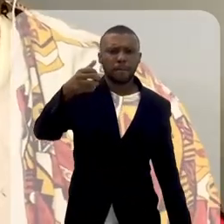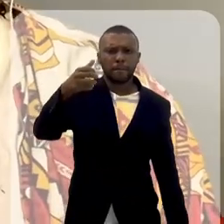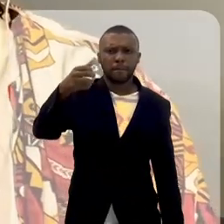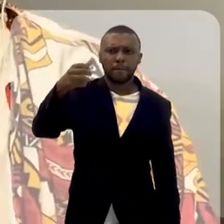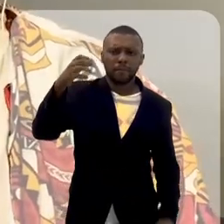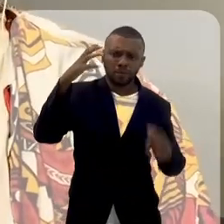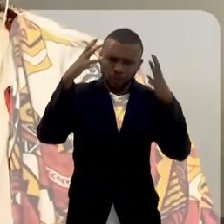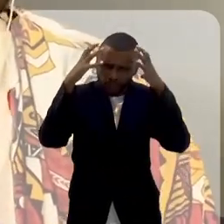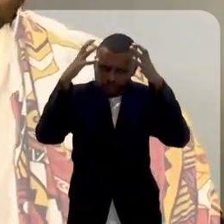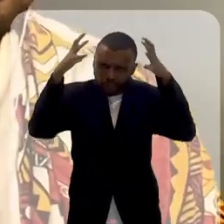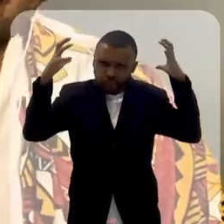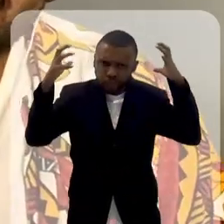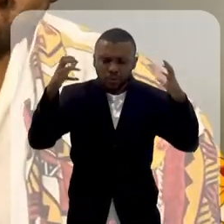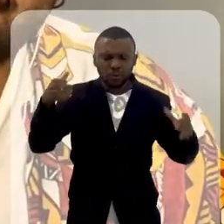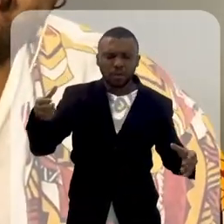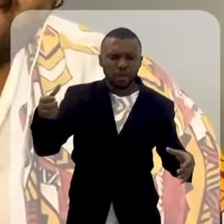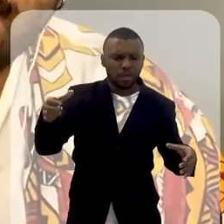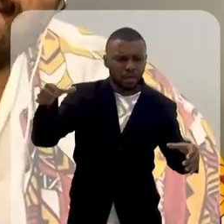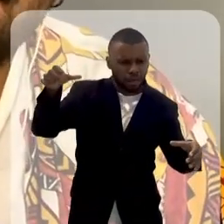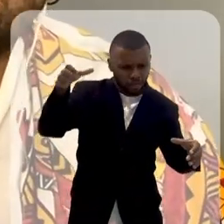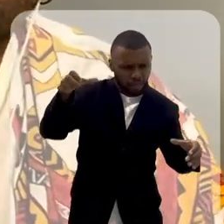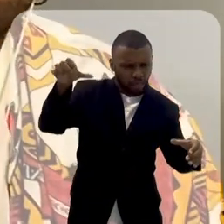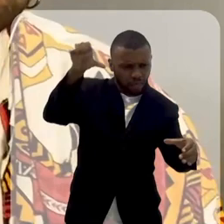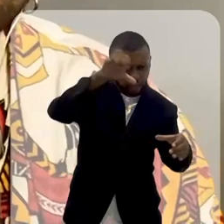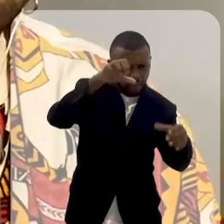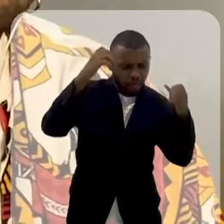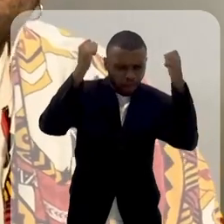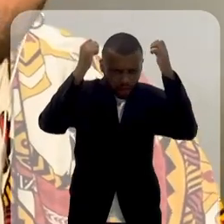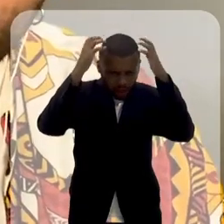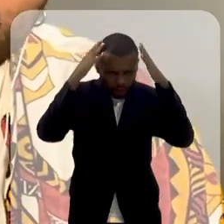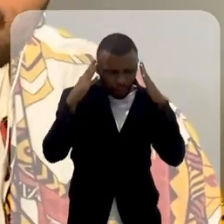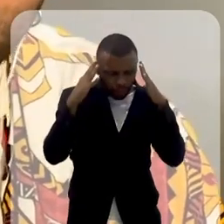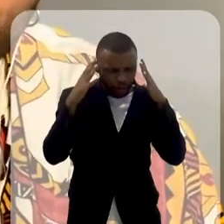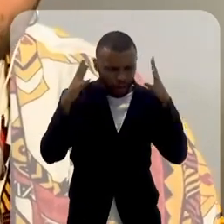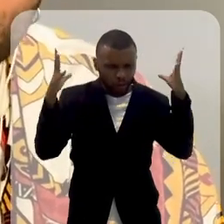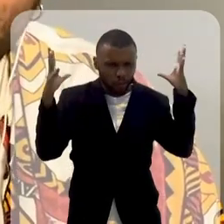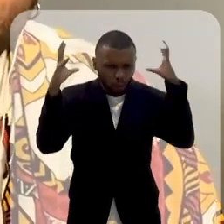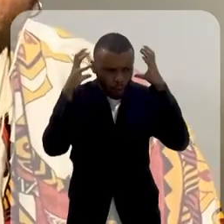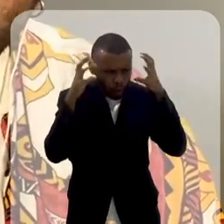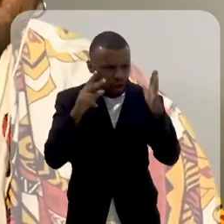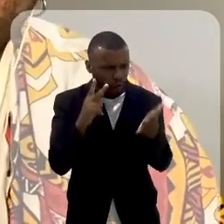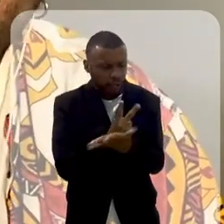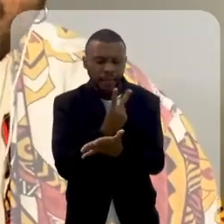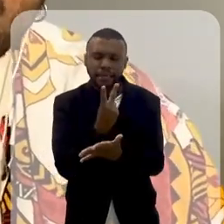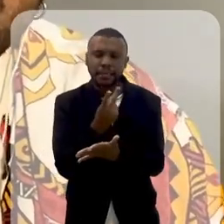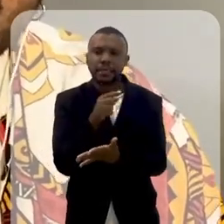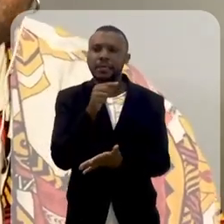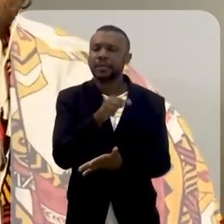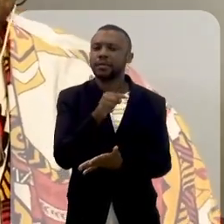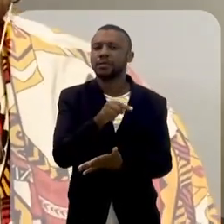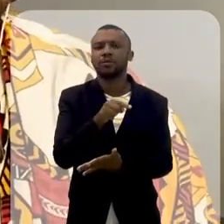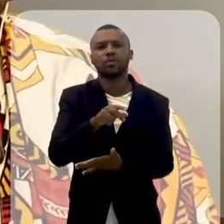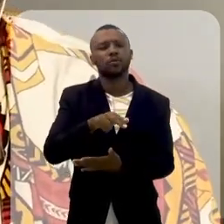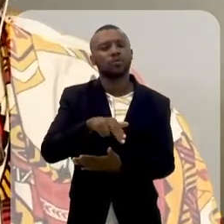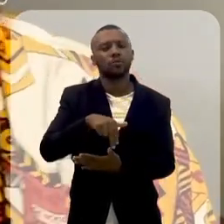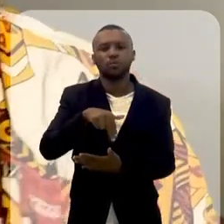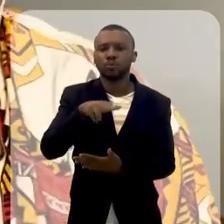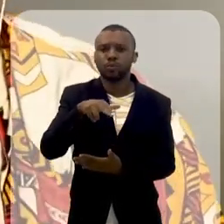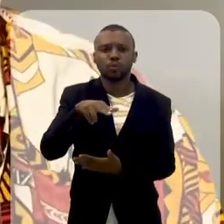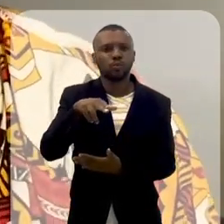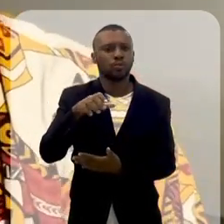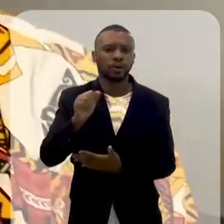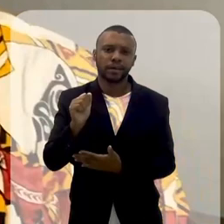d'água e botou em cima da cabeça do black dela e falou: se eu jogar esse copo d'água no seu cabelo, ele encolhe. E